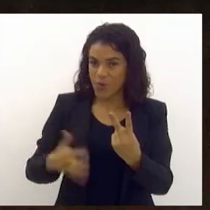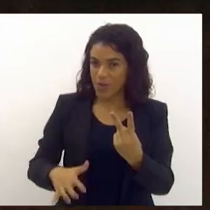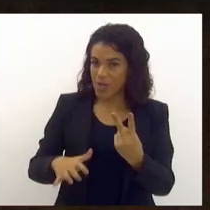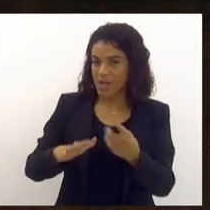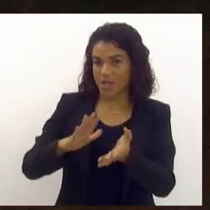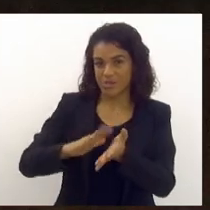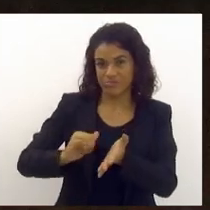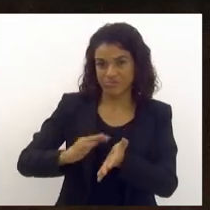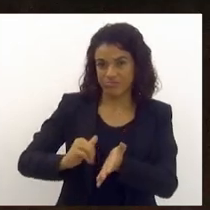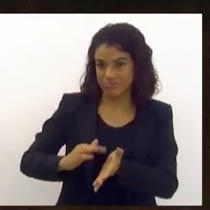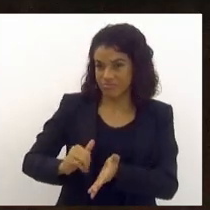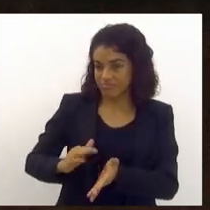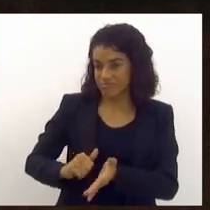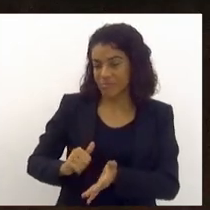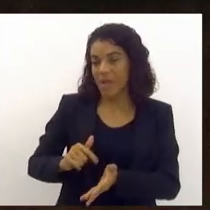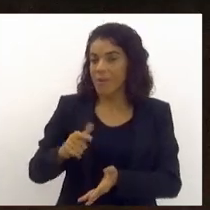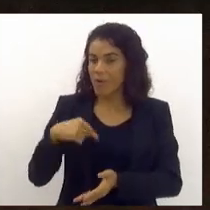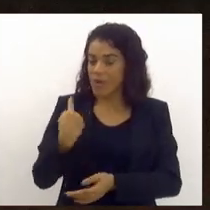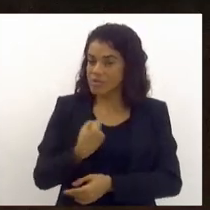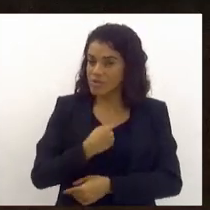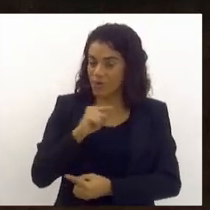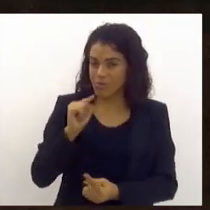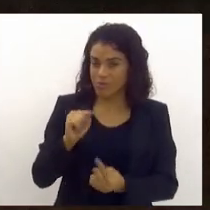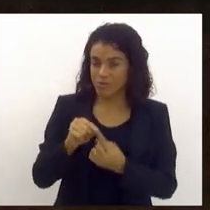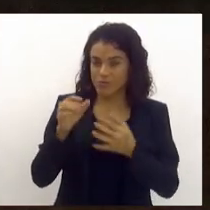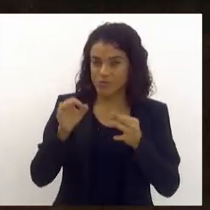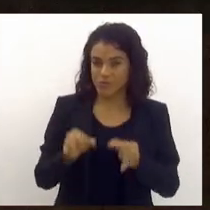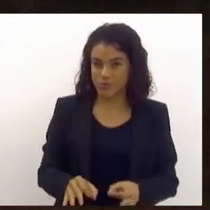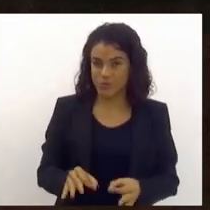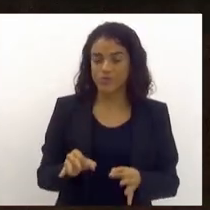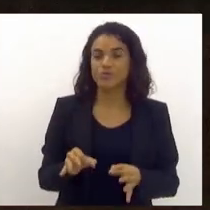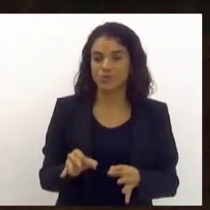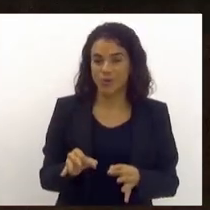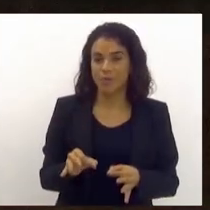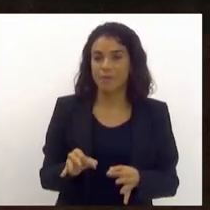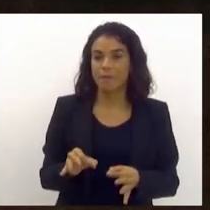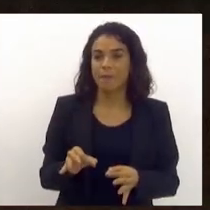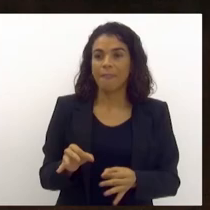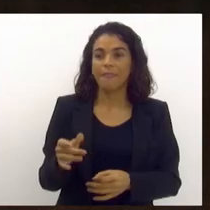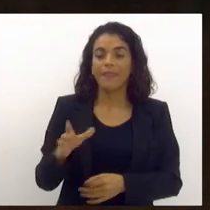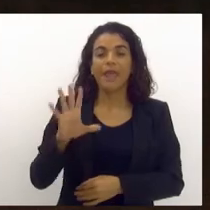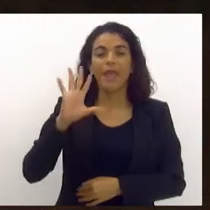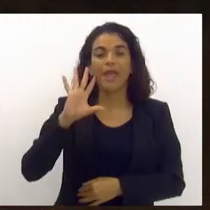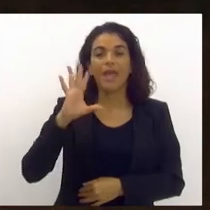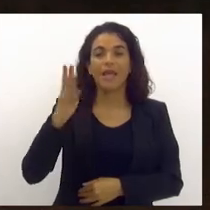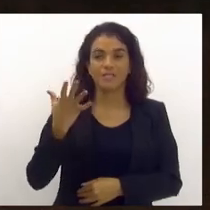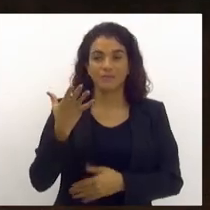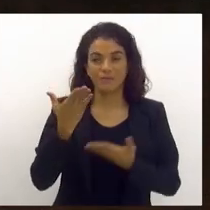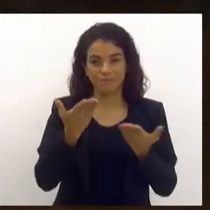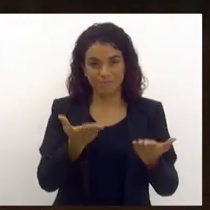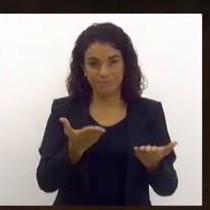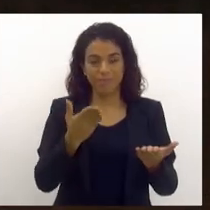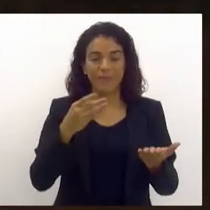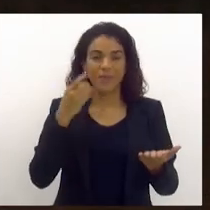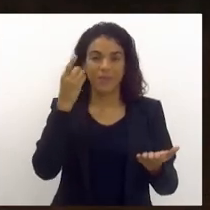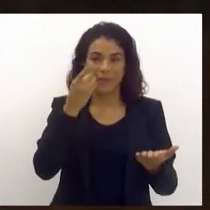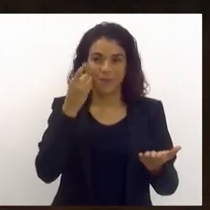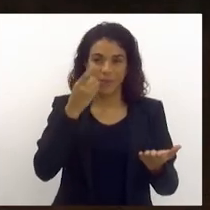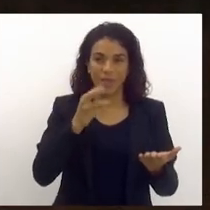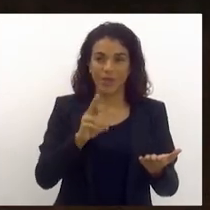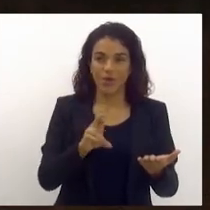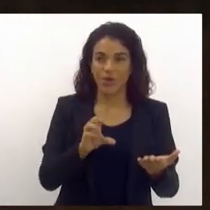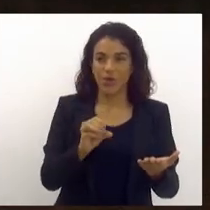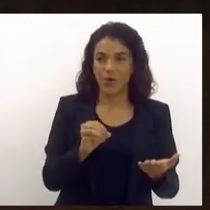exceções. E, para ser justo, quem bateu o martelo foi Vossa Excelência, deputado Rodrigo Bacelar,